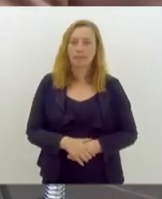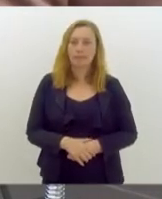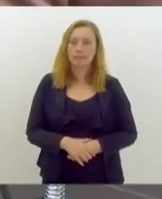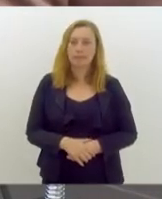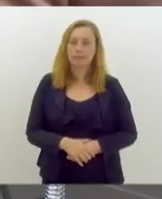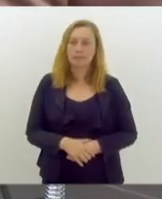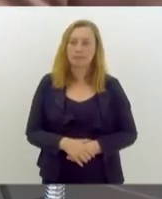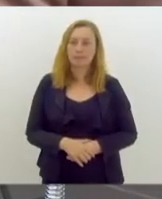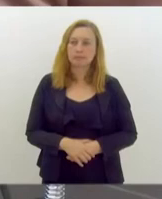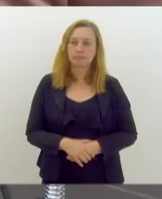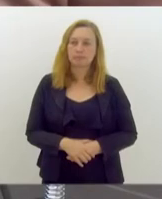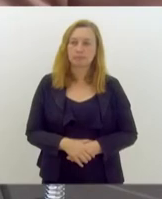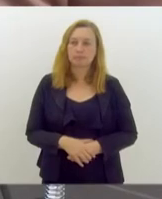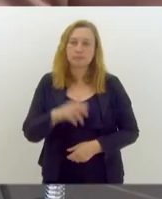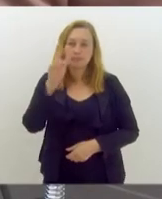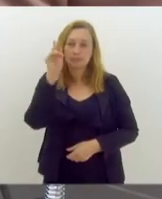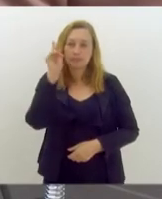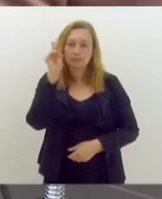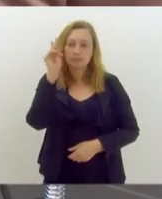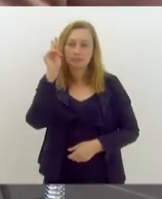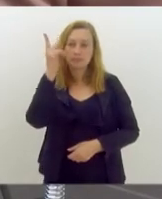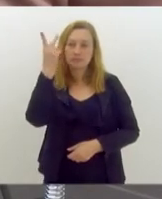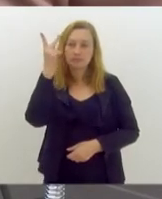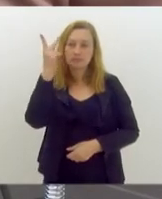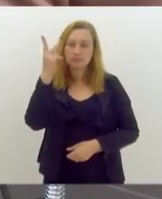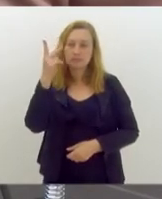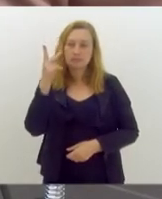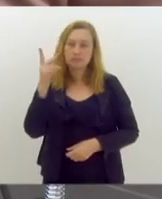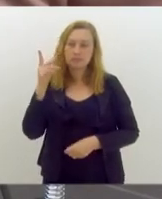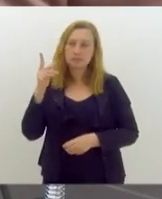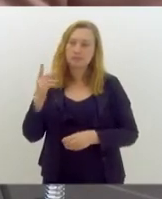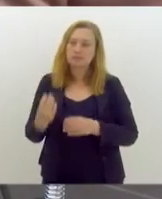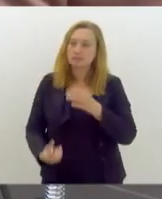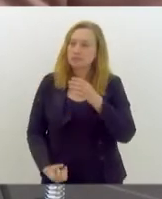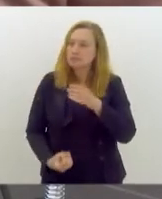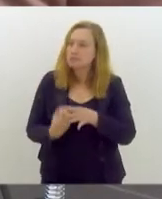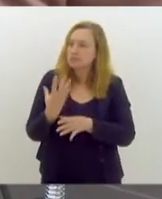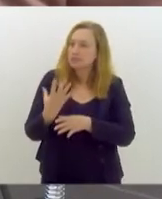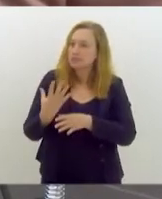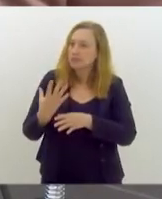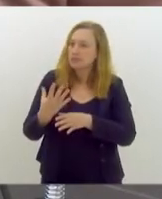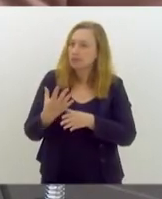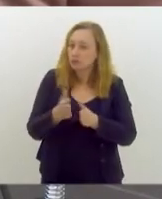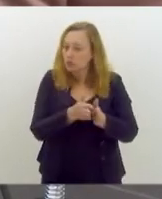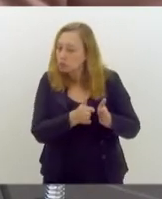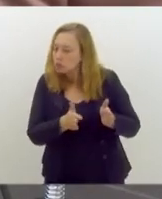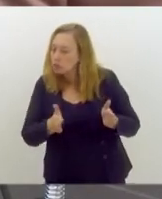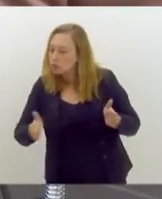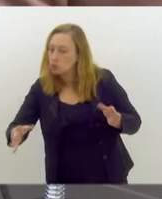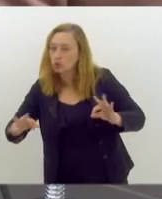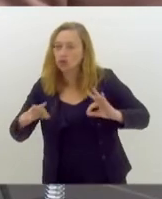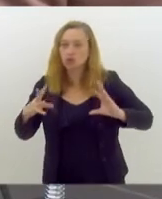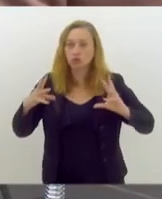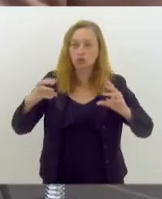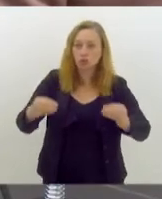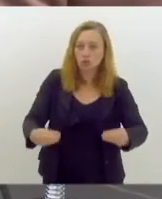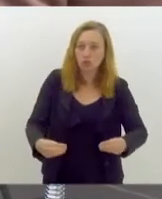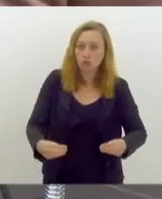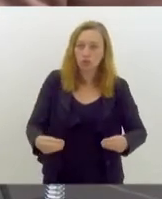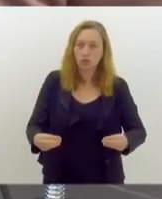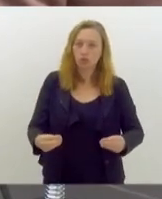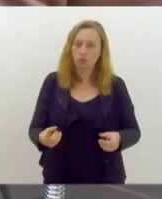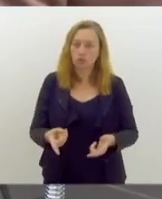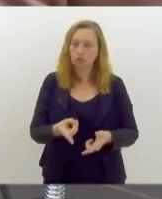faz um histórico de construção de todo o serviço da dívida